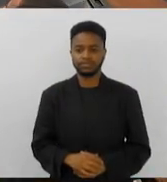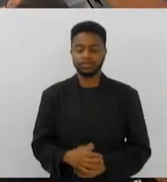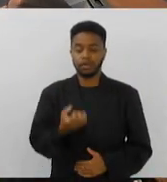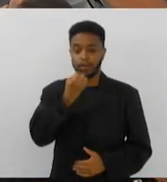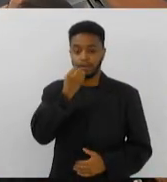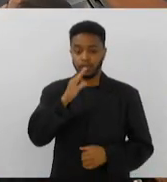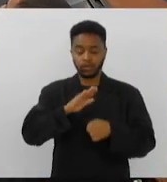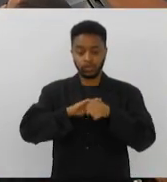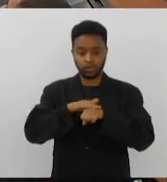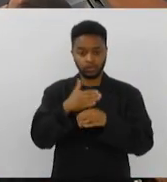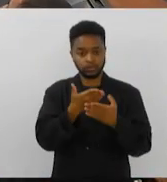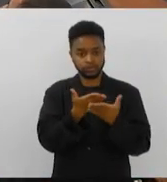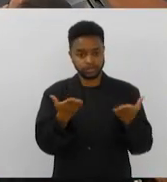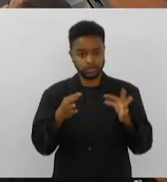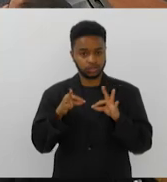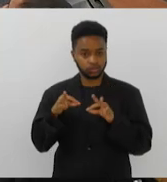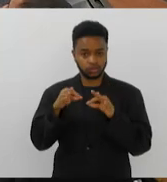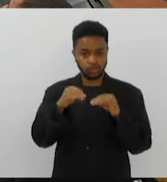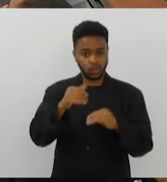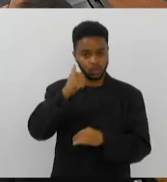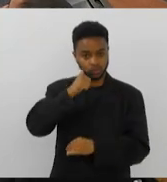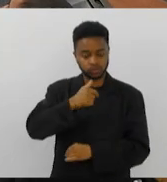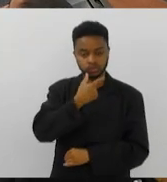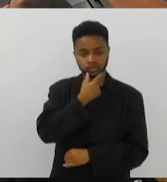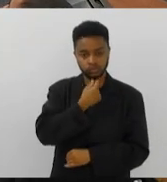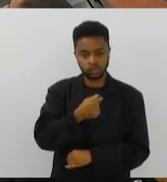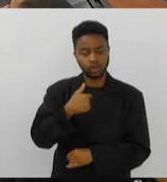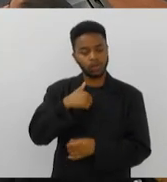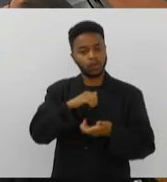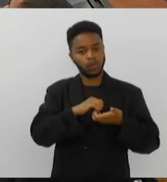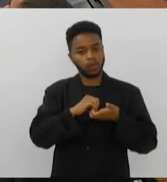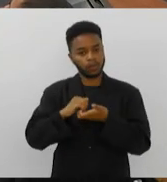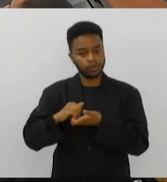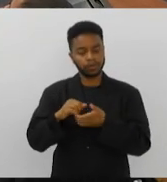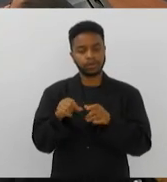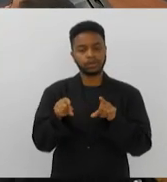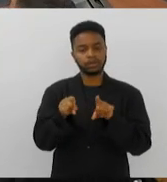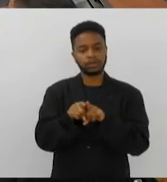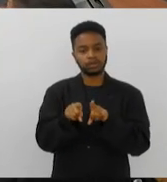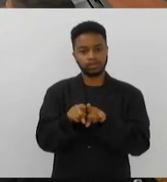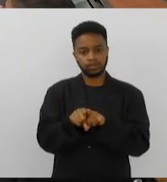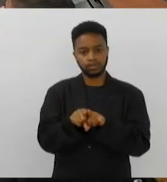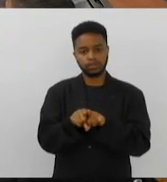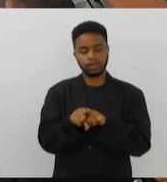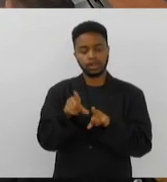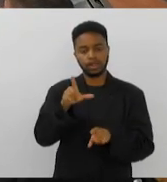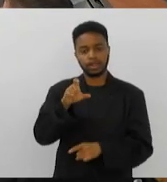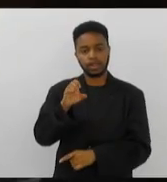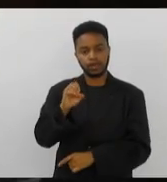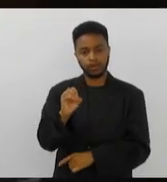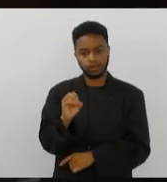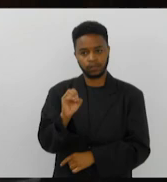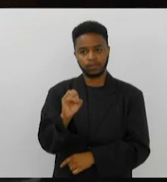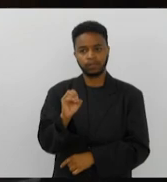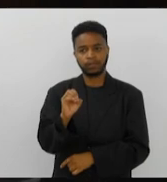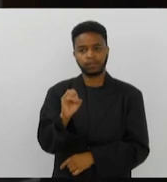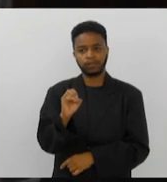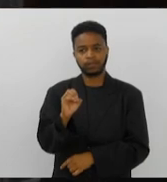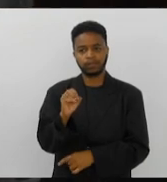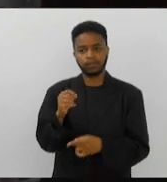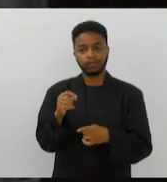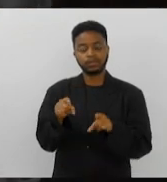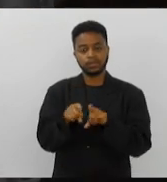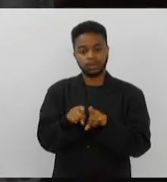Boa noite a todos e todas cumprimentar aqui o Léo né a quem